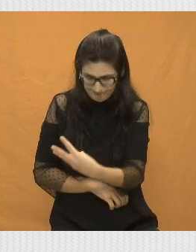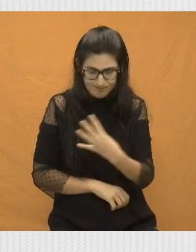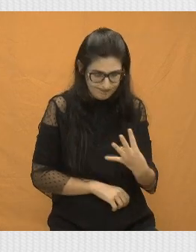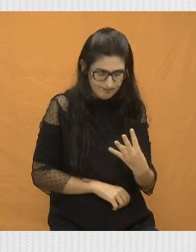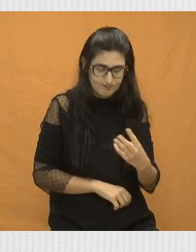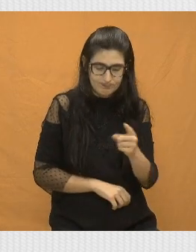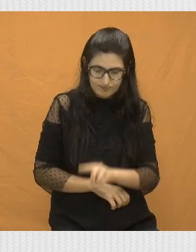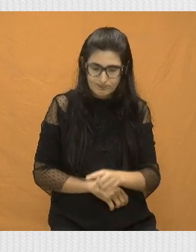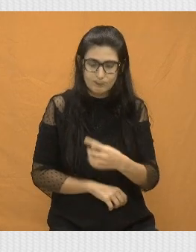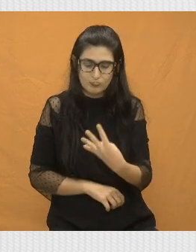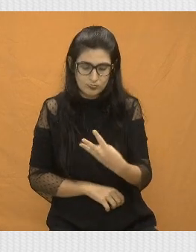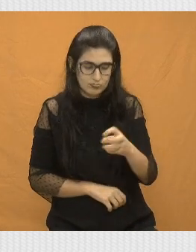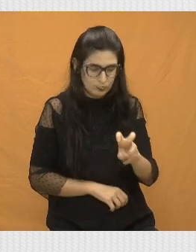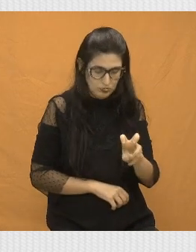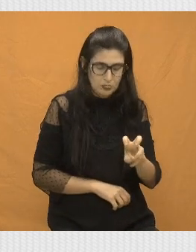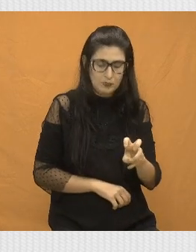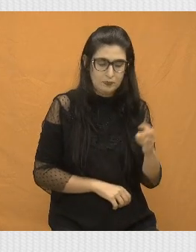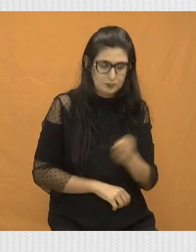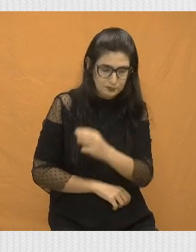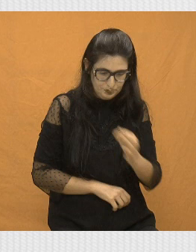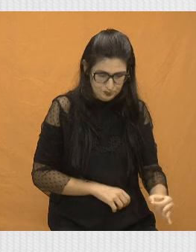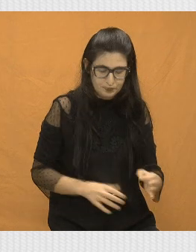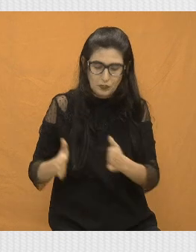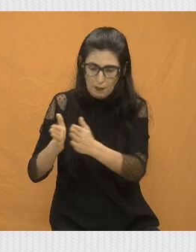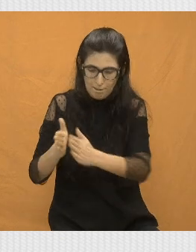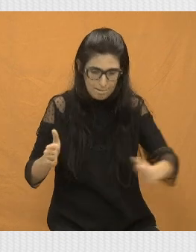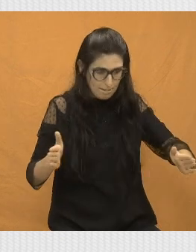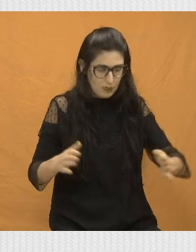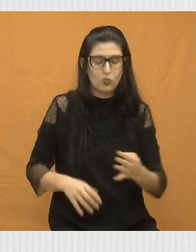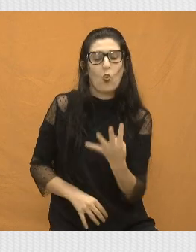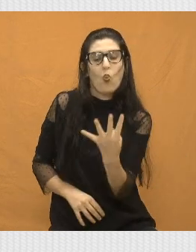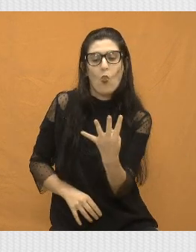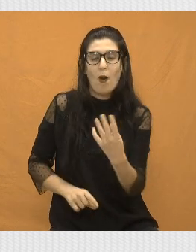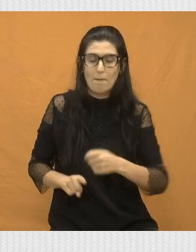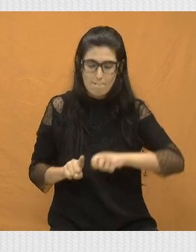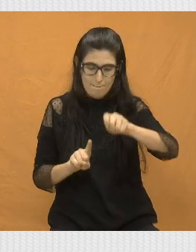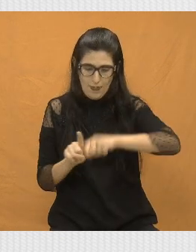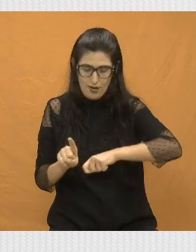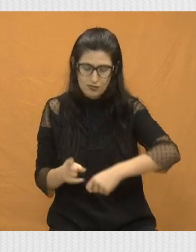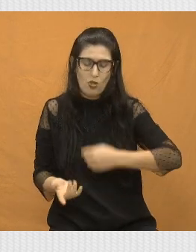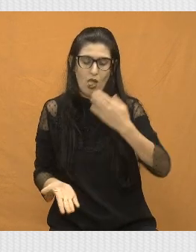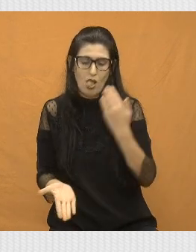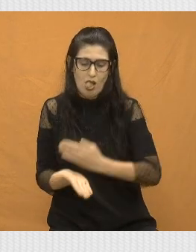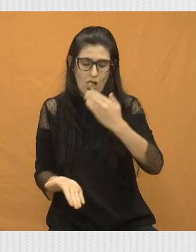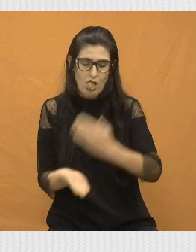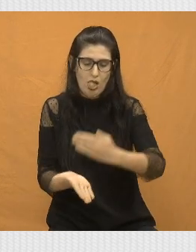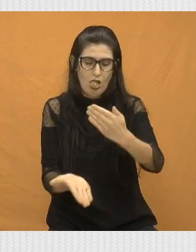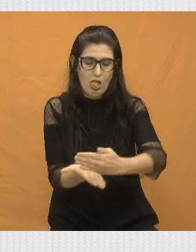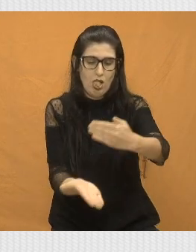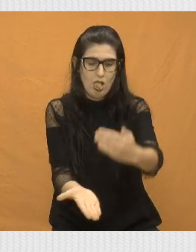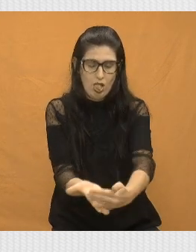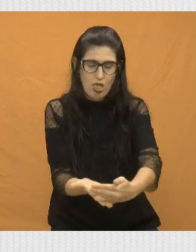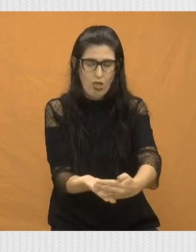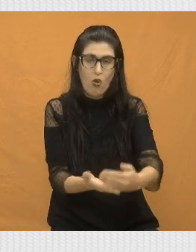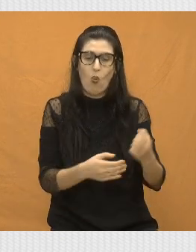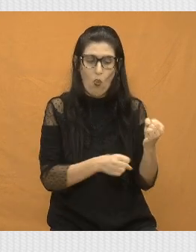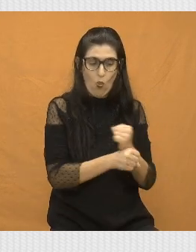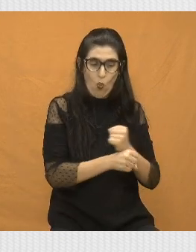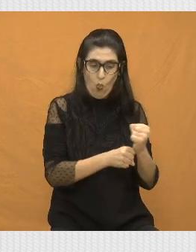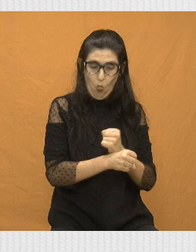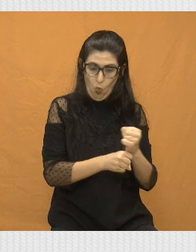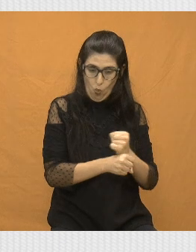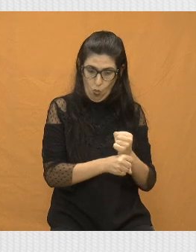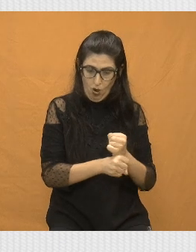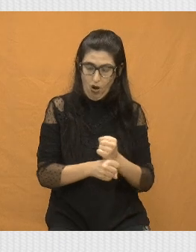34,45%. Como nós estamos falando em quadrimestre, pensamos logicamente que o ano tem 3